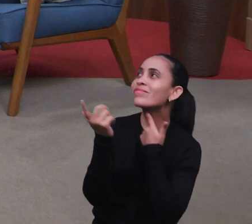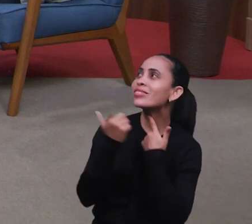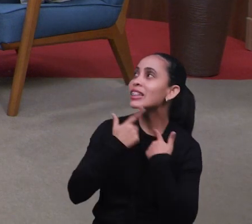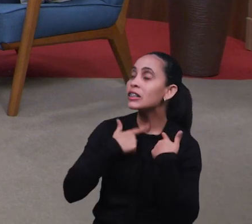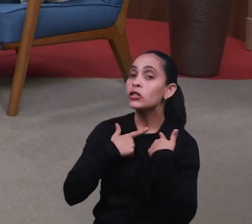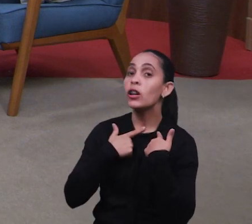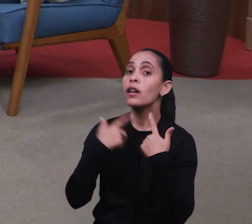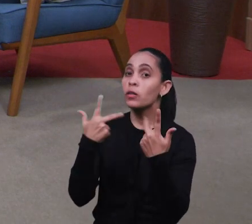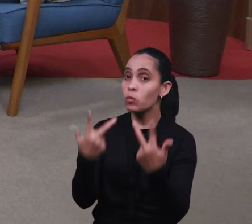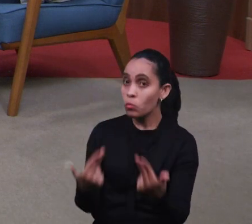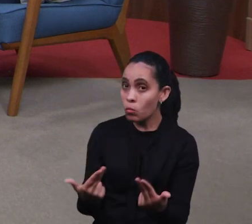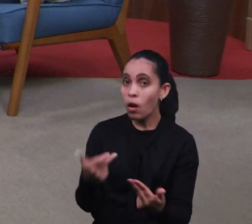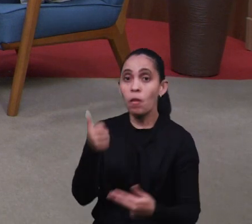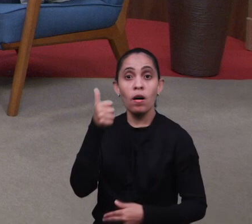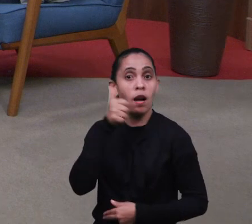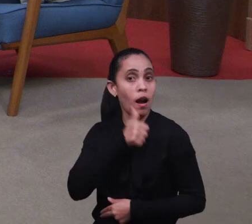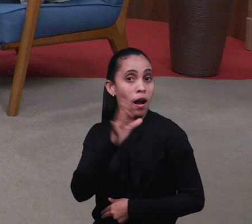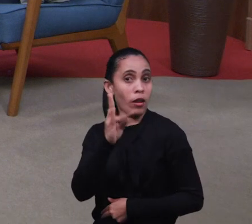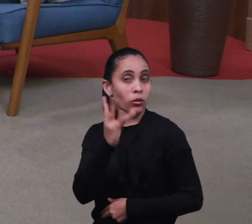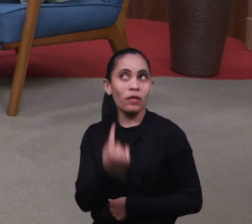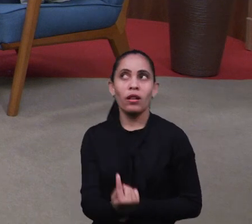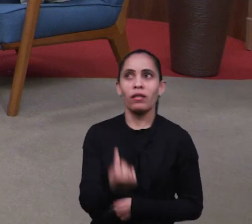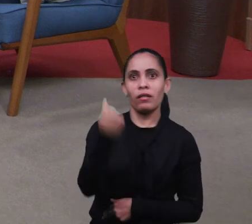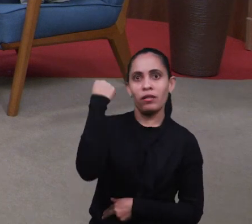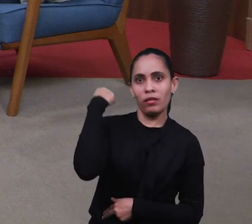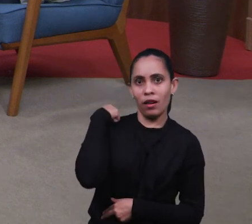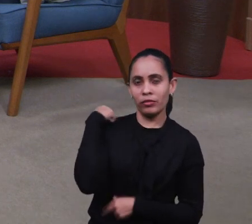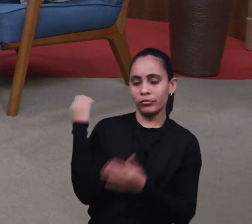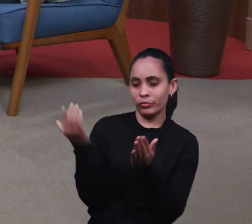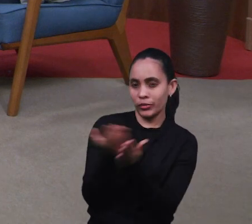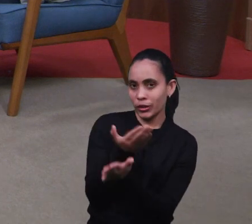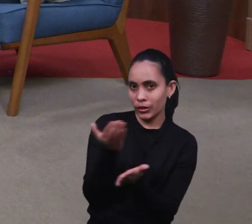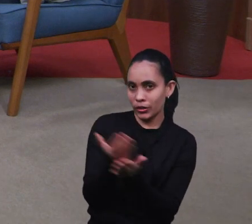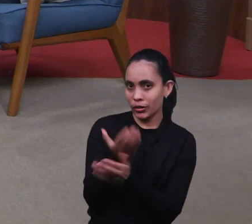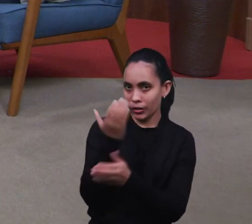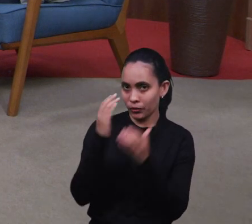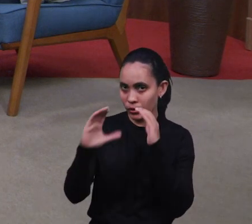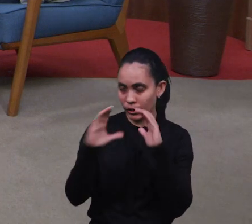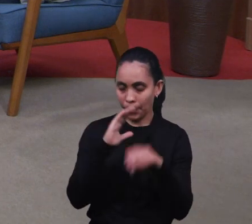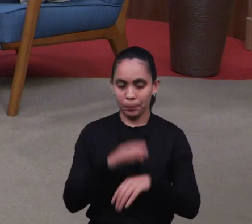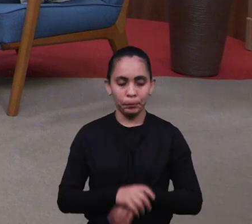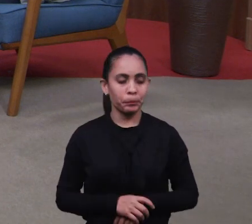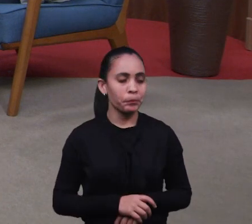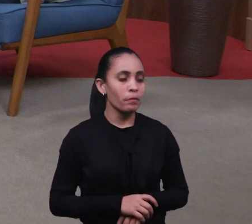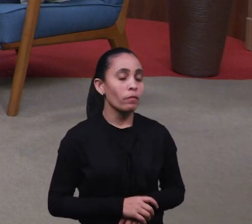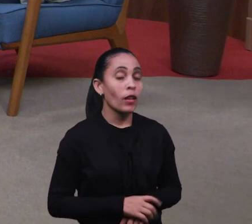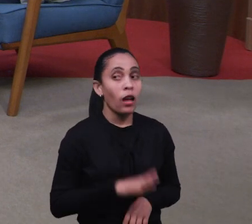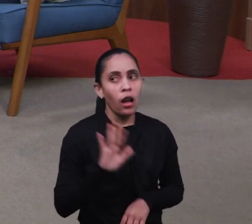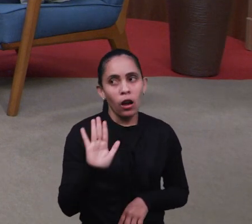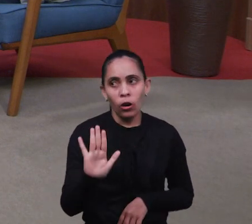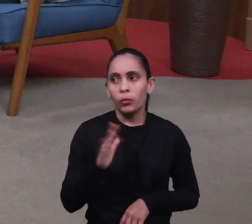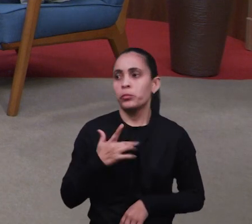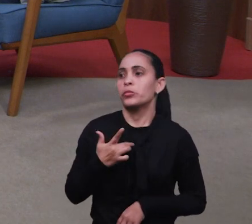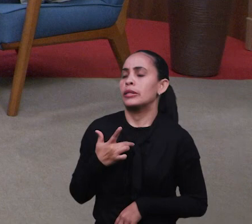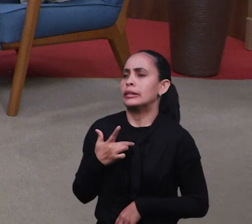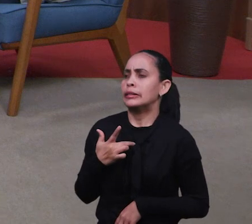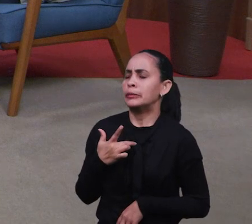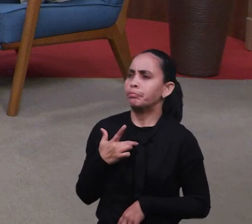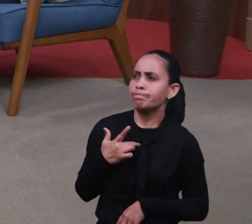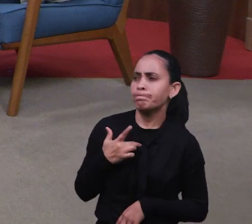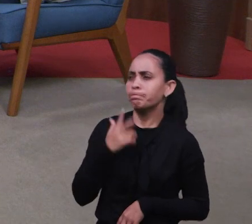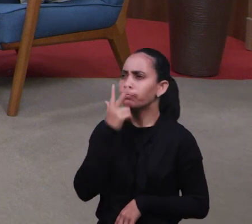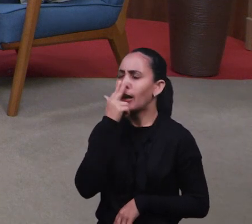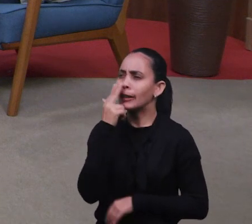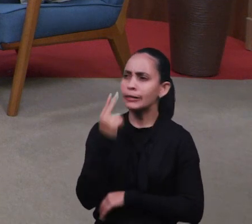Cantares também desejou. E observe, assim, são expressões, às vezes, assim, estranhas, né?